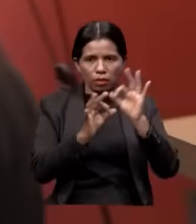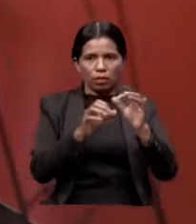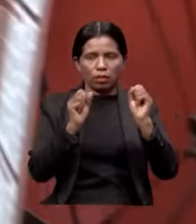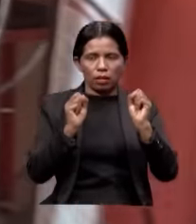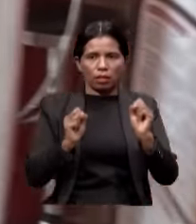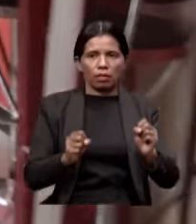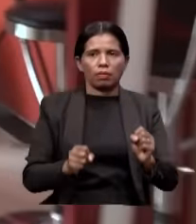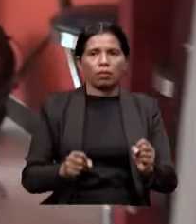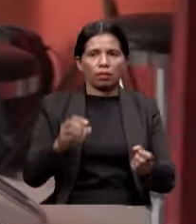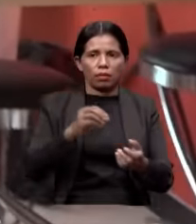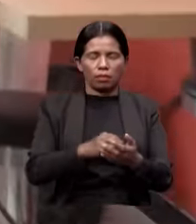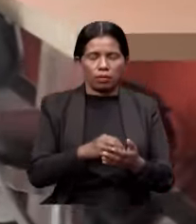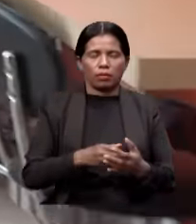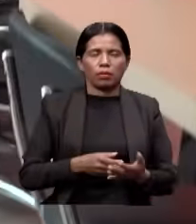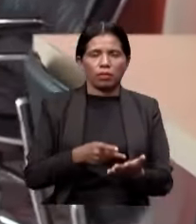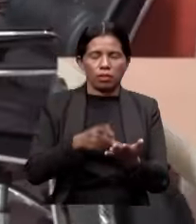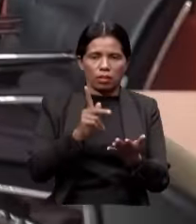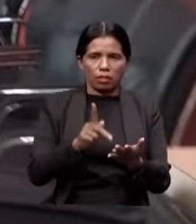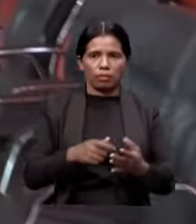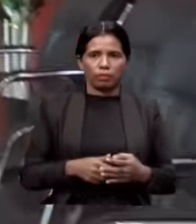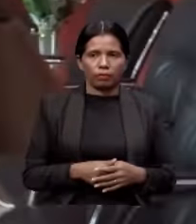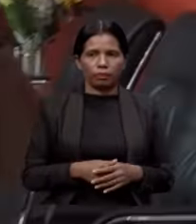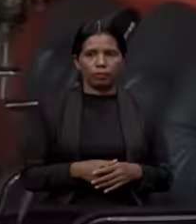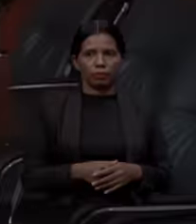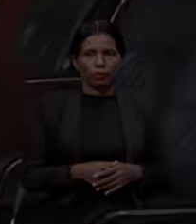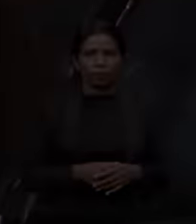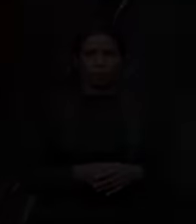onde Bele garante imposto. João Carlos, Marito da Costa, Ziemene.